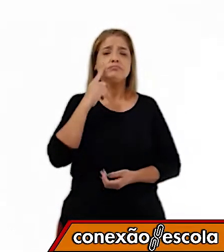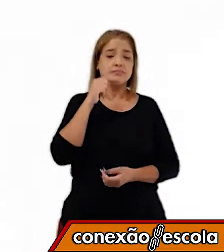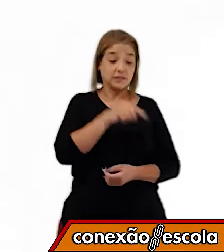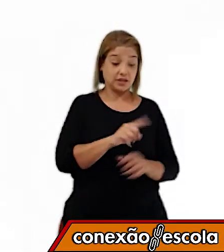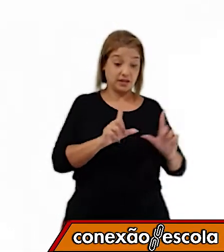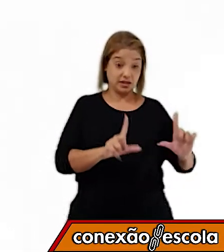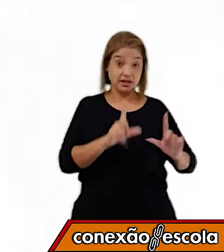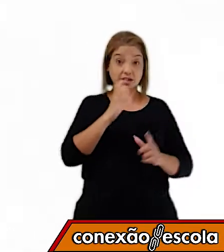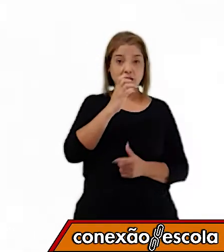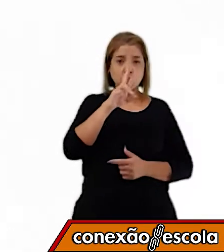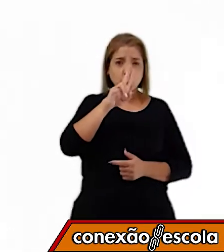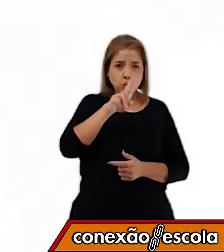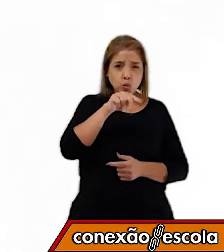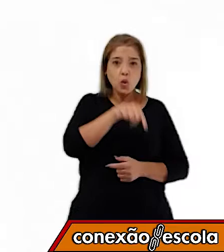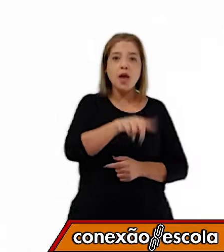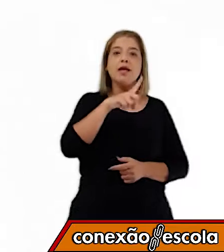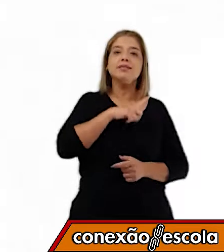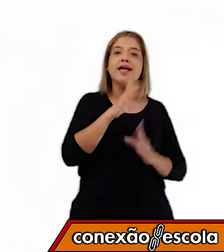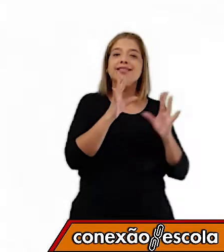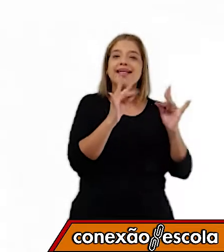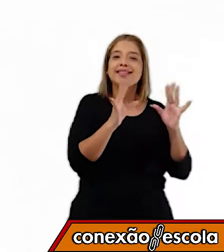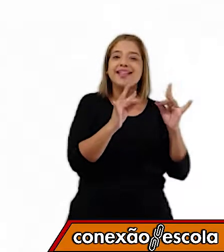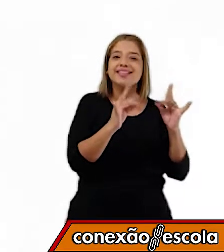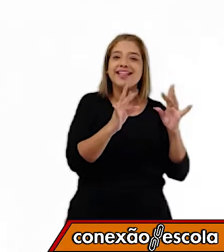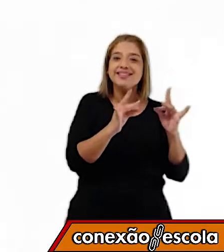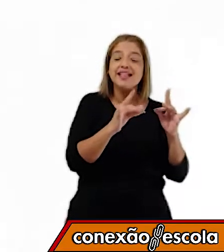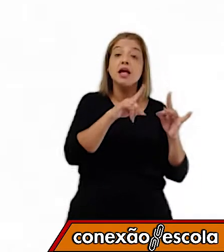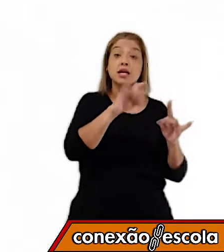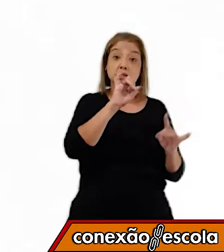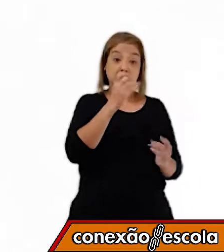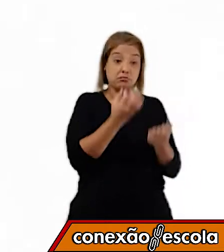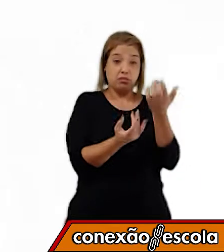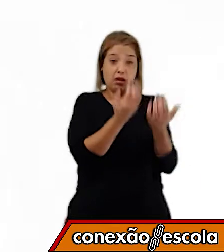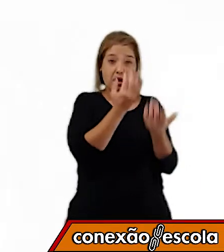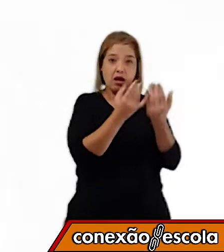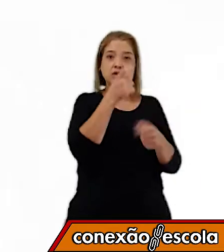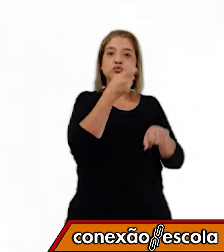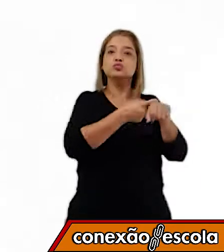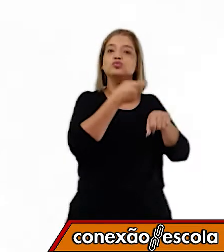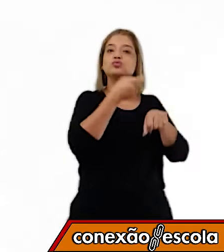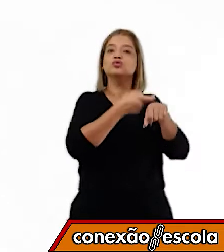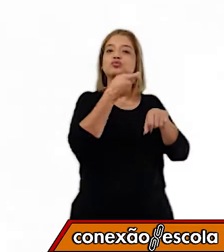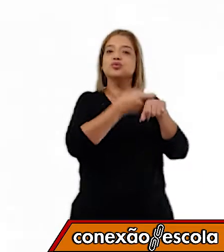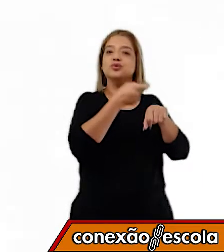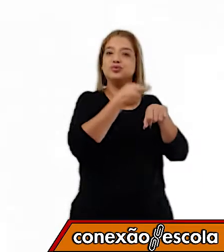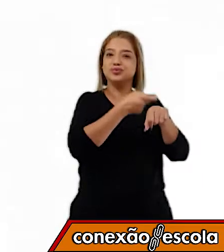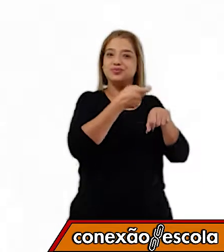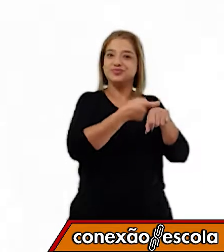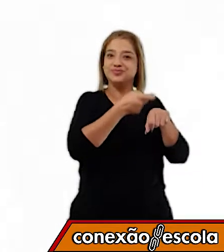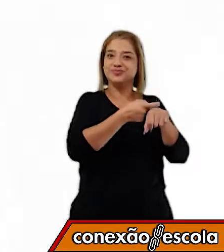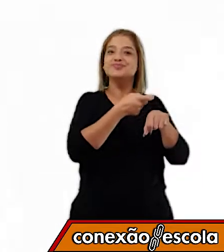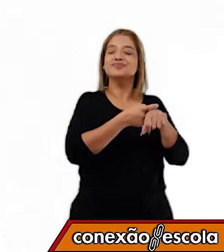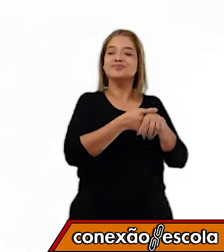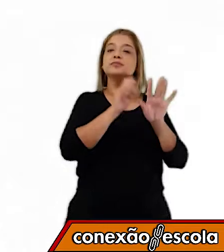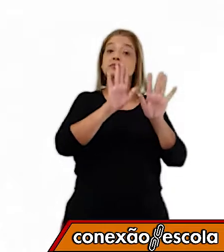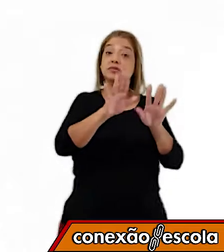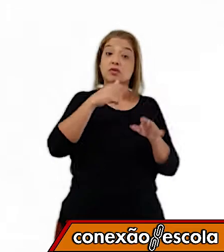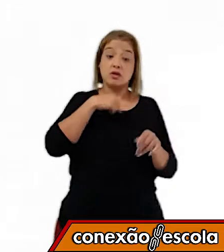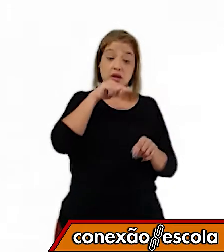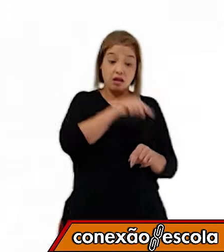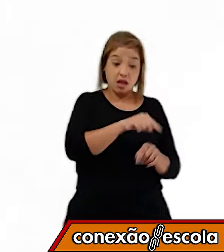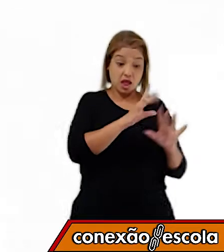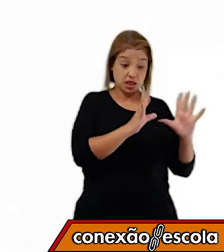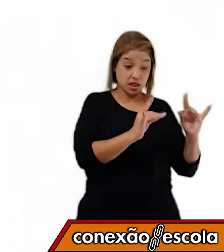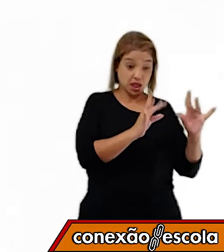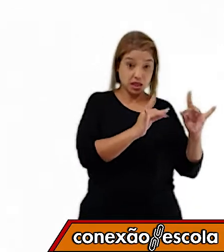cru é líquido e, ao ser cozido, ele fica sólido, mais durinho. Então, passamos de uma matéria no